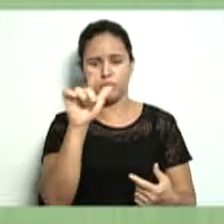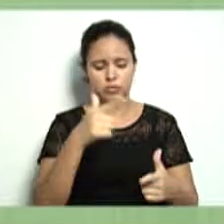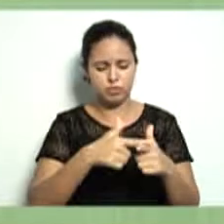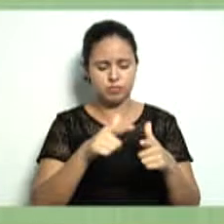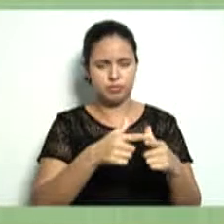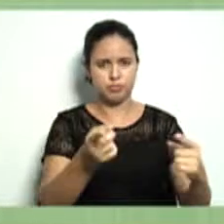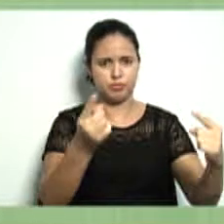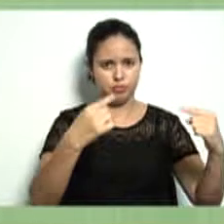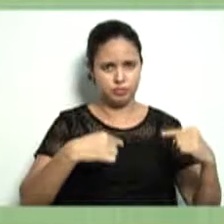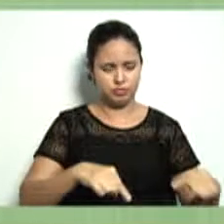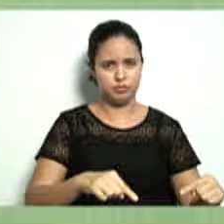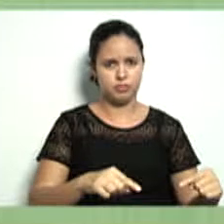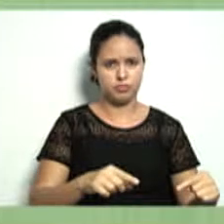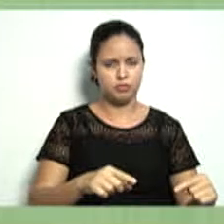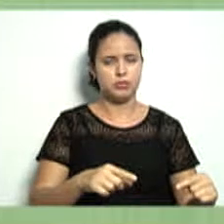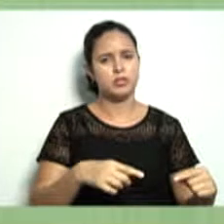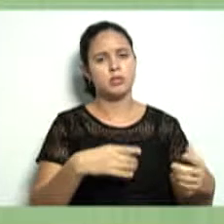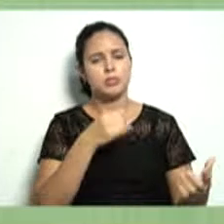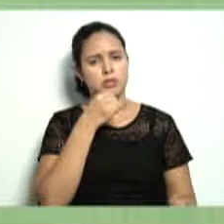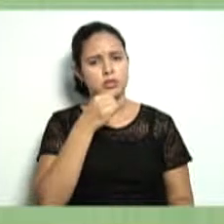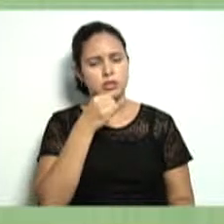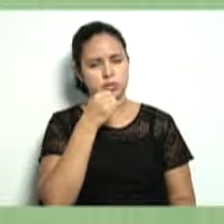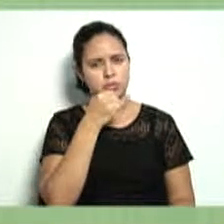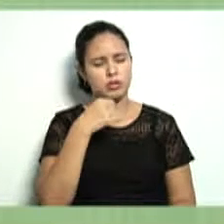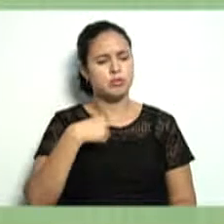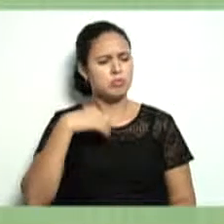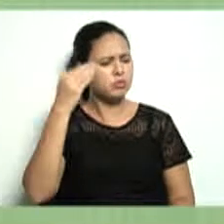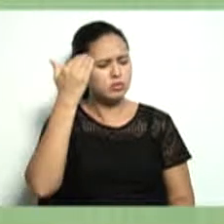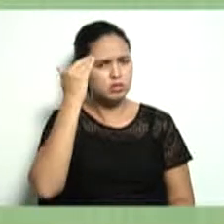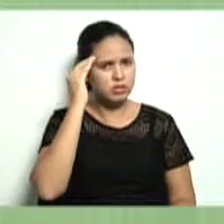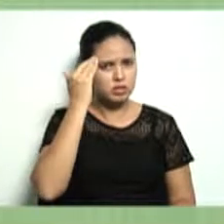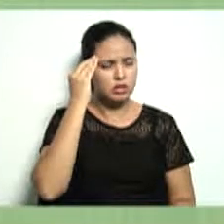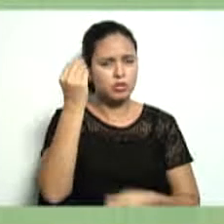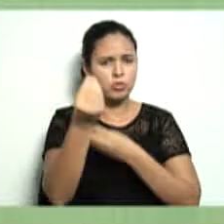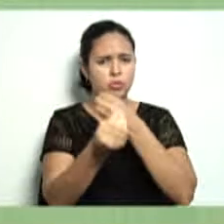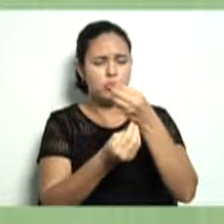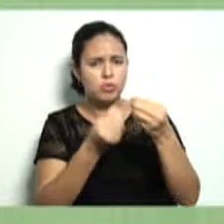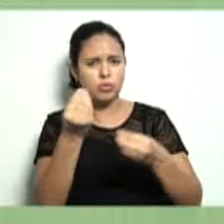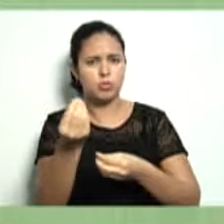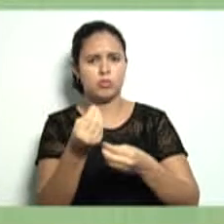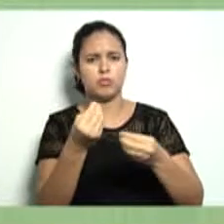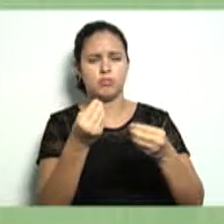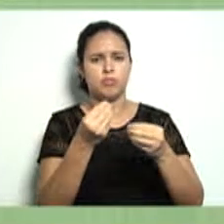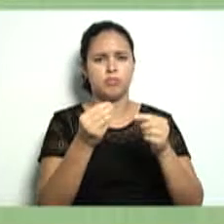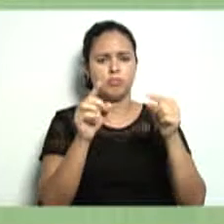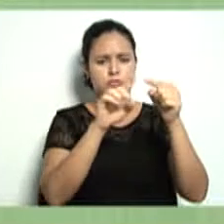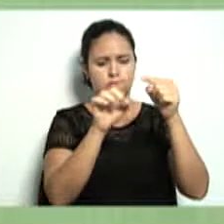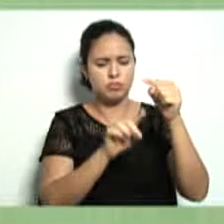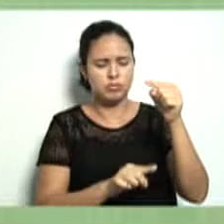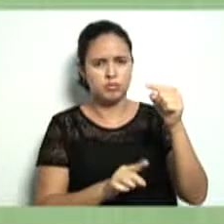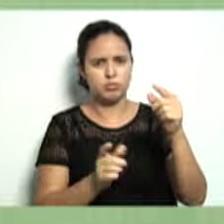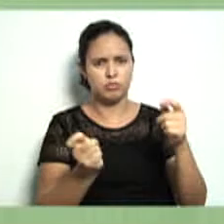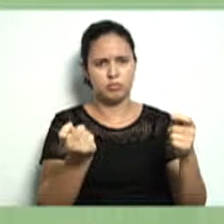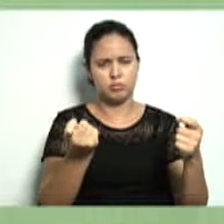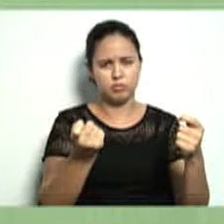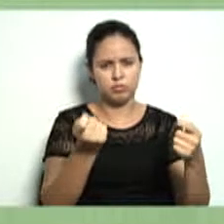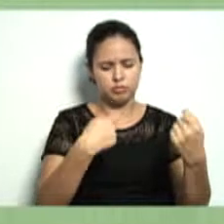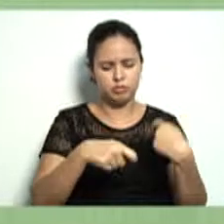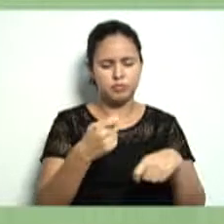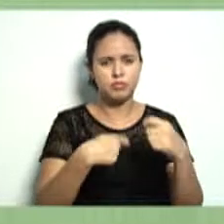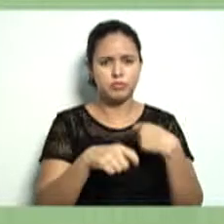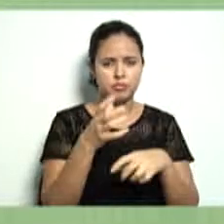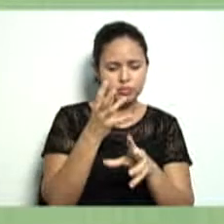o não controlar ou entender o fluxo financeiro. Qual é o fluxo? Entrou